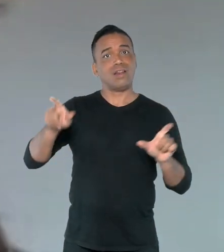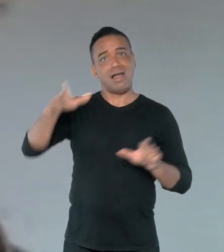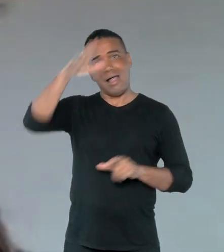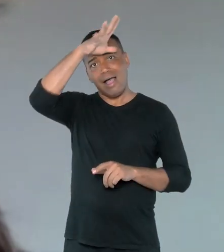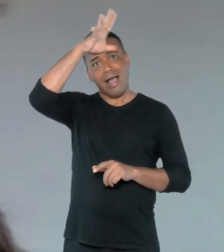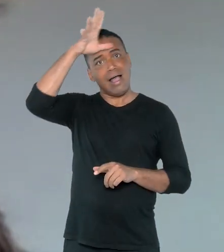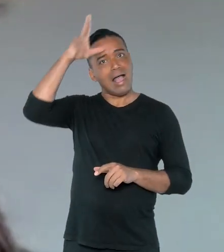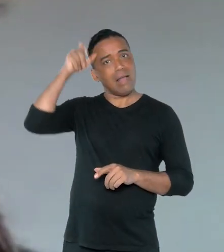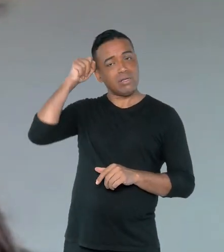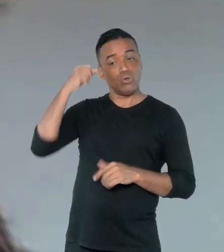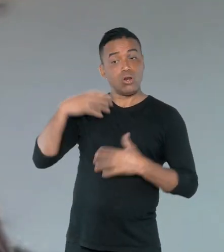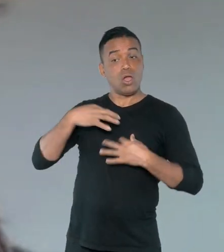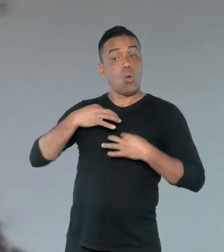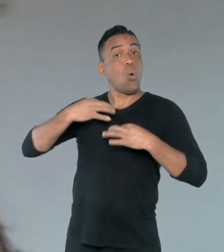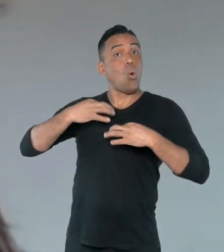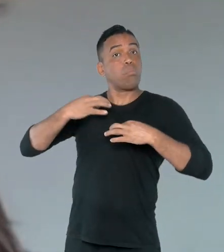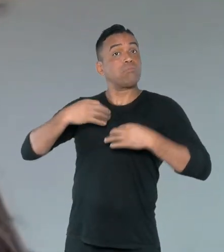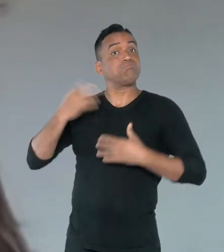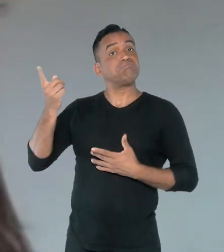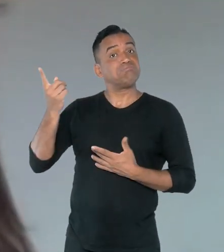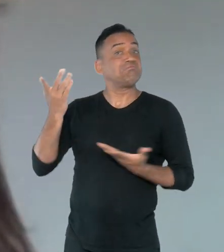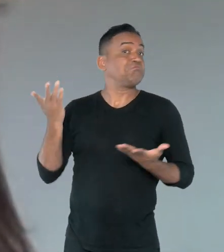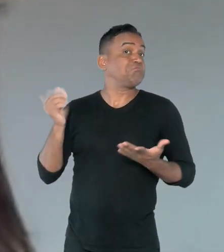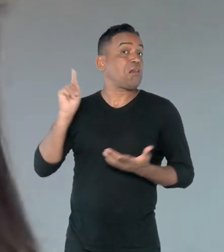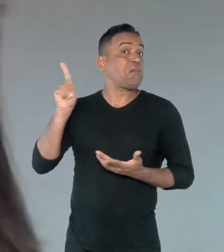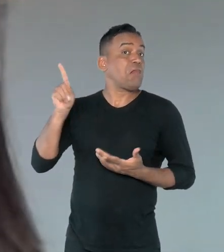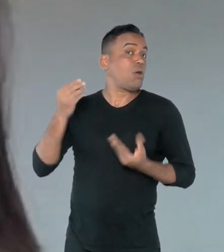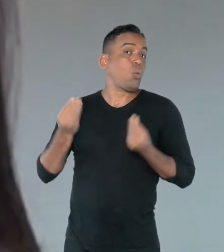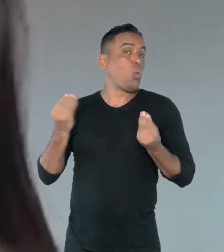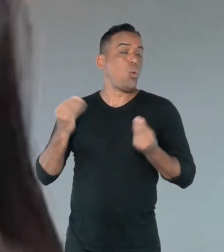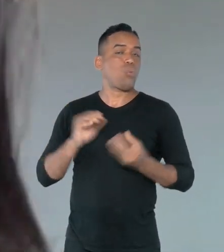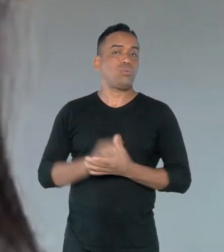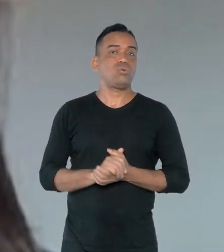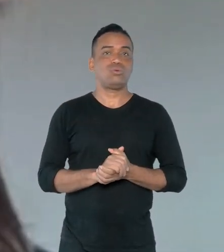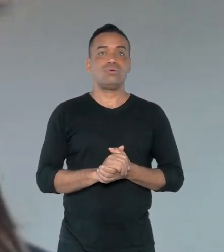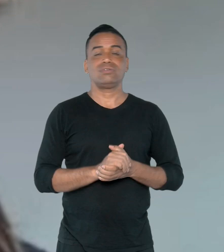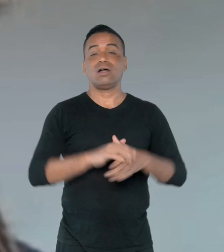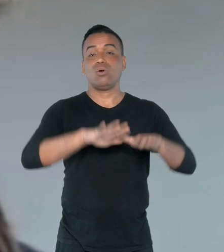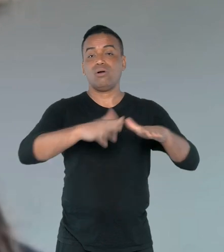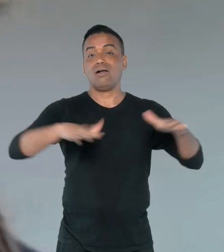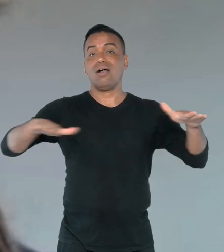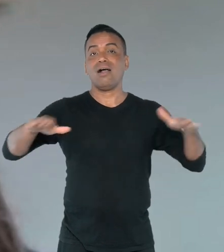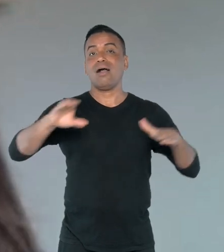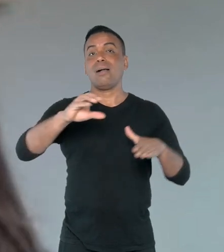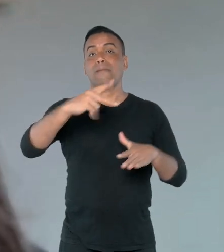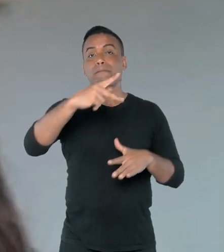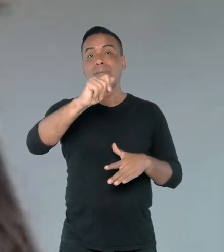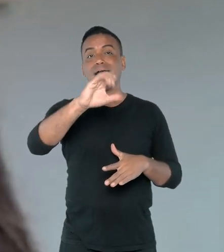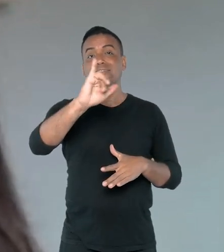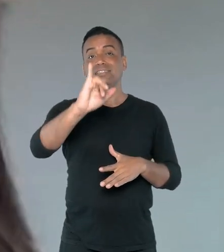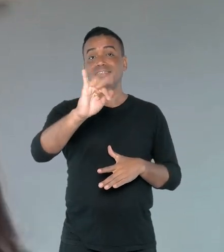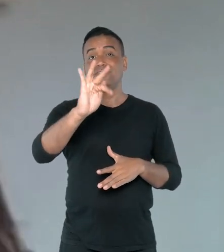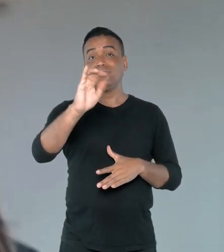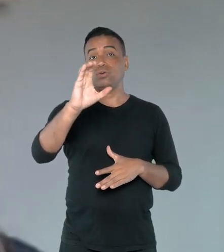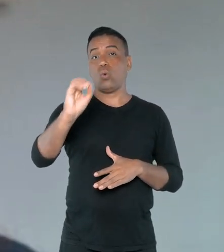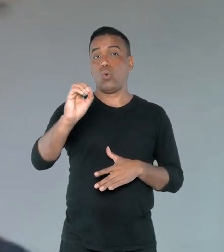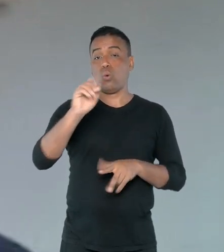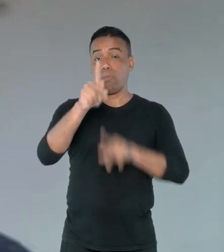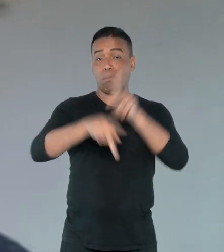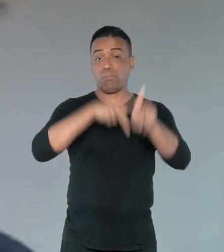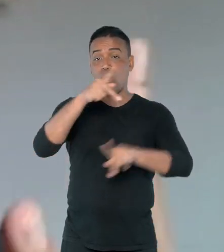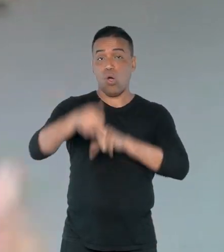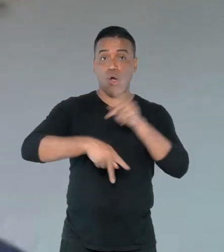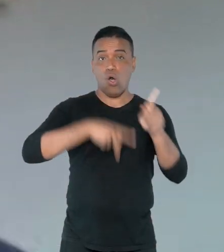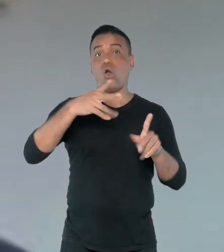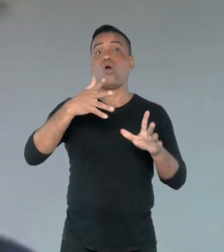vestem, como as pessoas no Oceano Pacífico, né? Os povos que tem ali, as tribos que